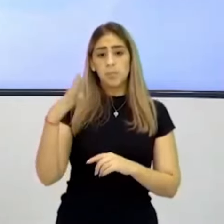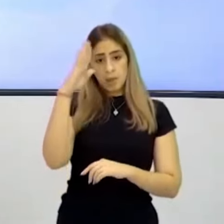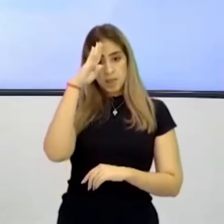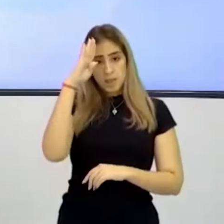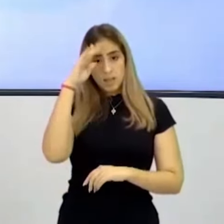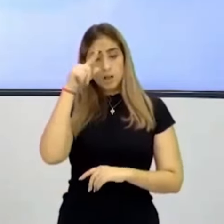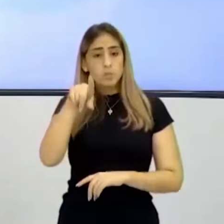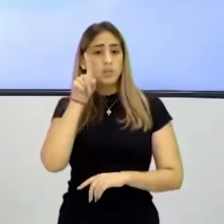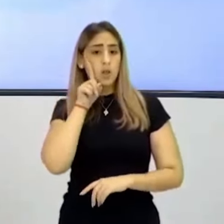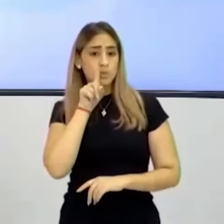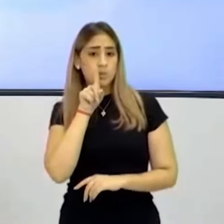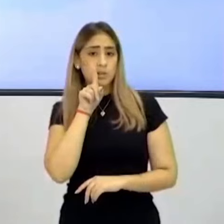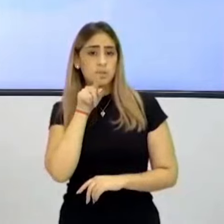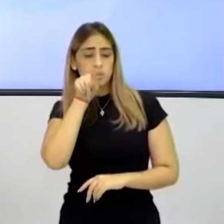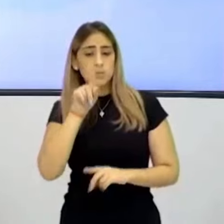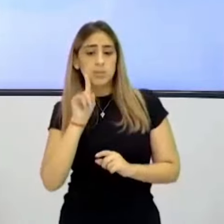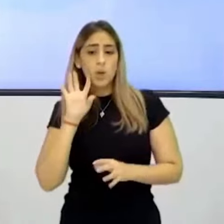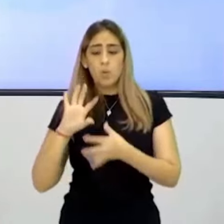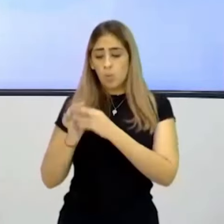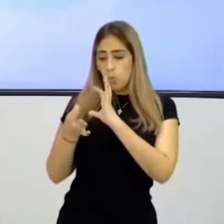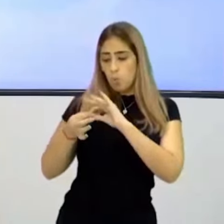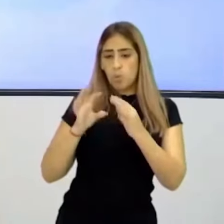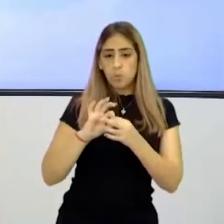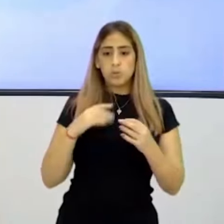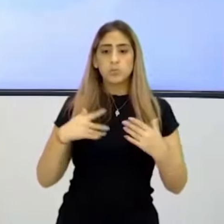Unidos, ok? Este é o contexto da